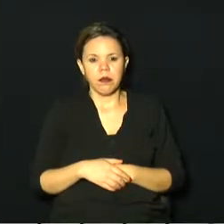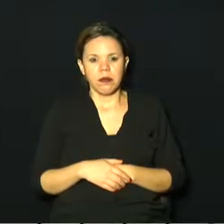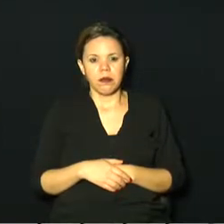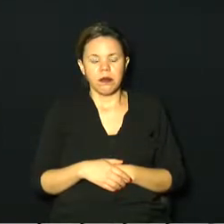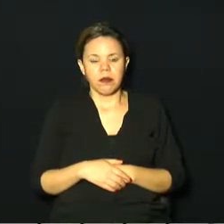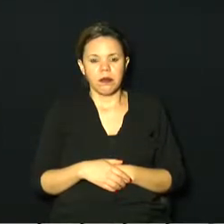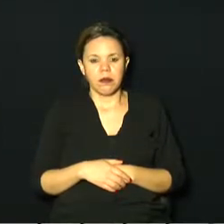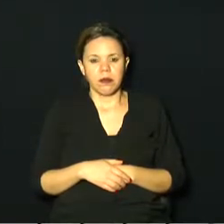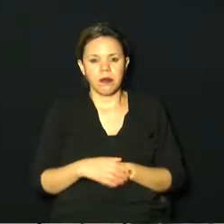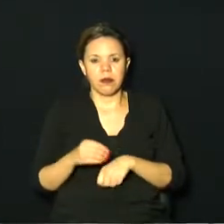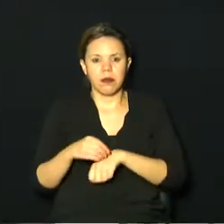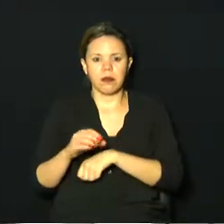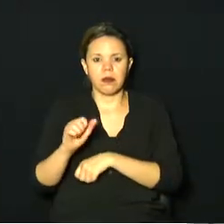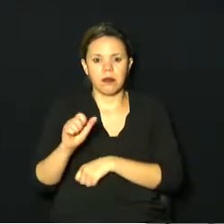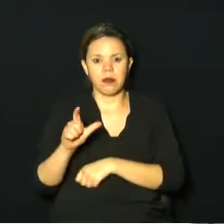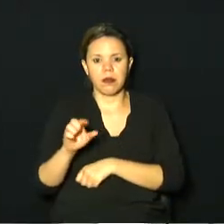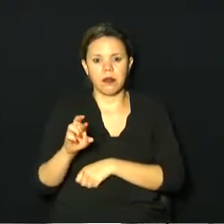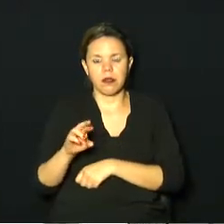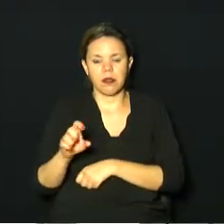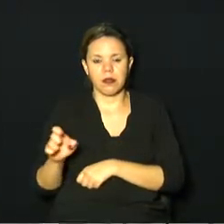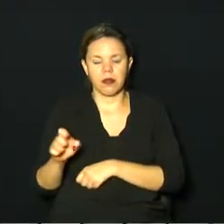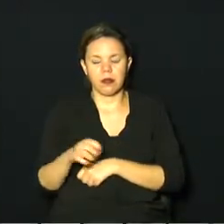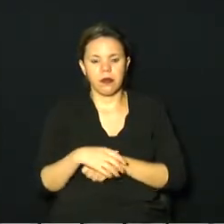Então, com você, Alexandre.